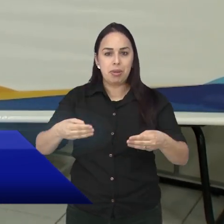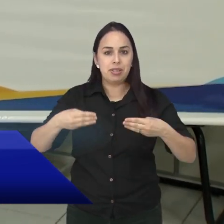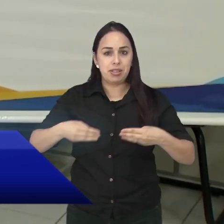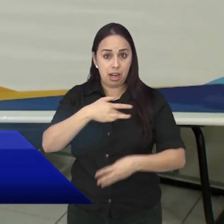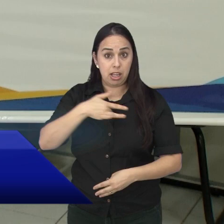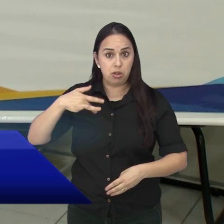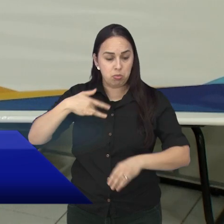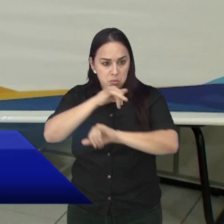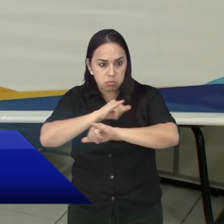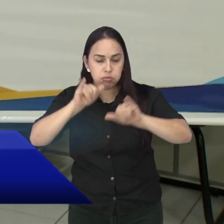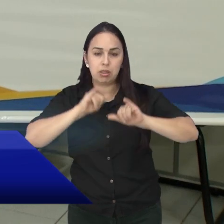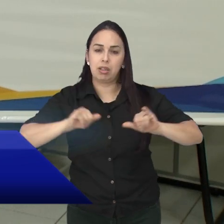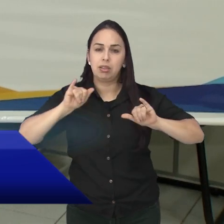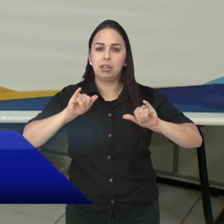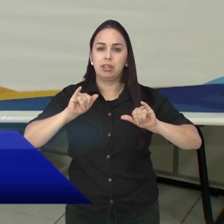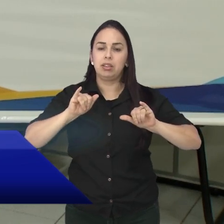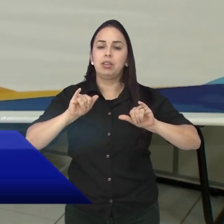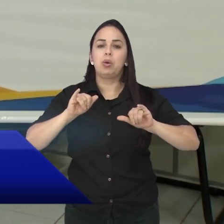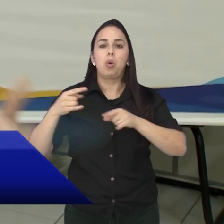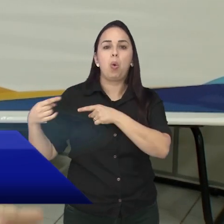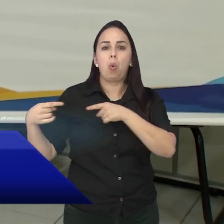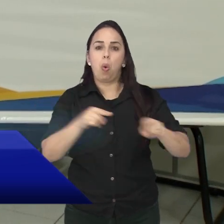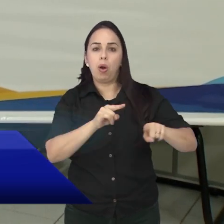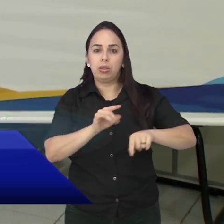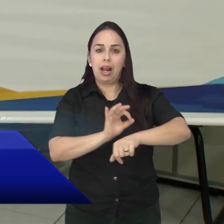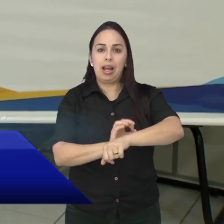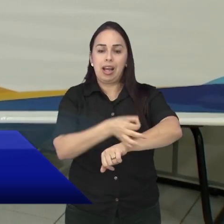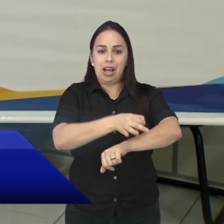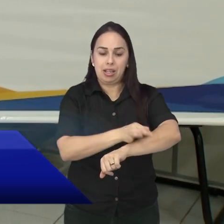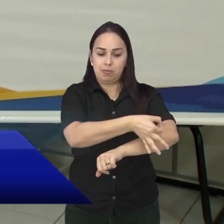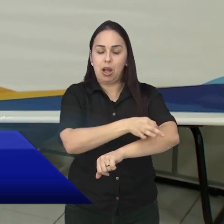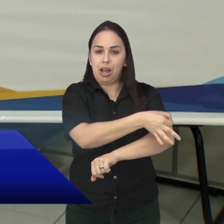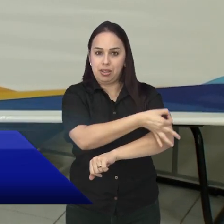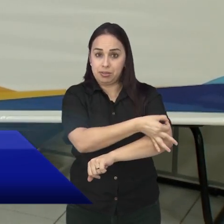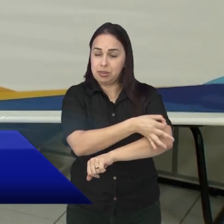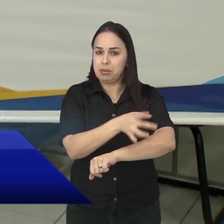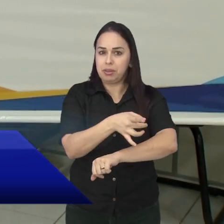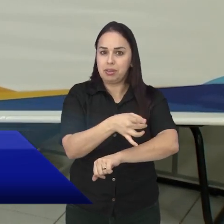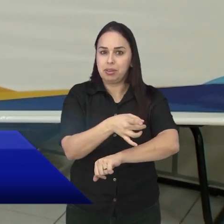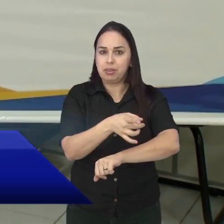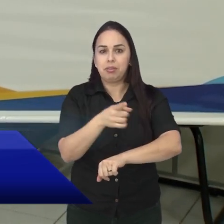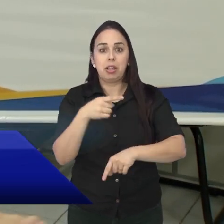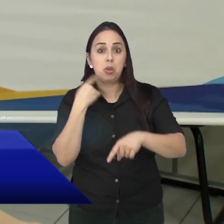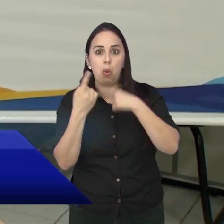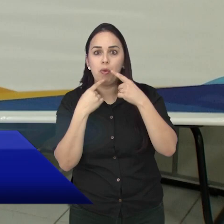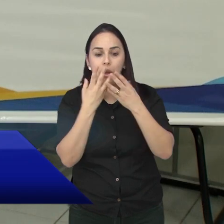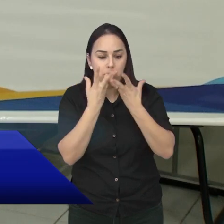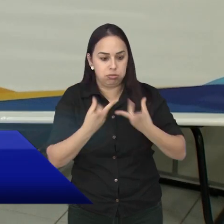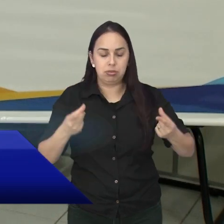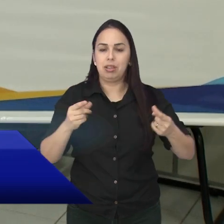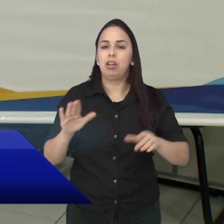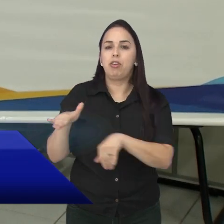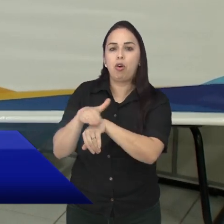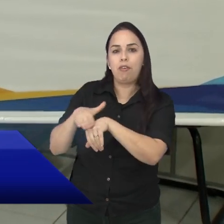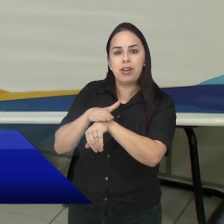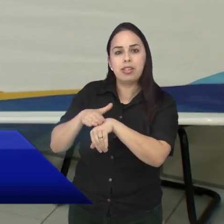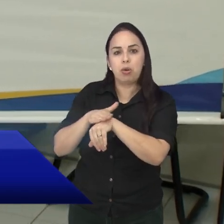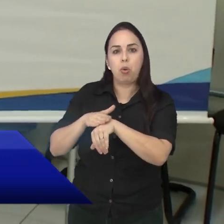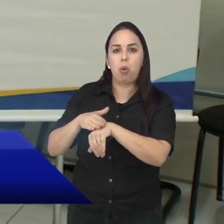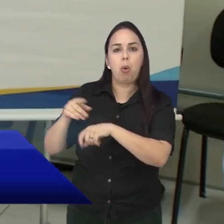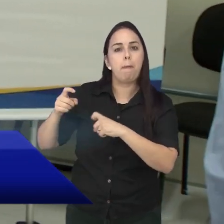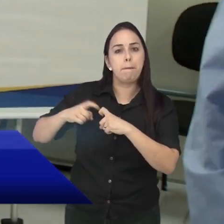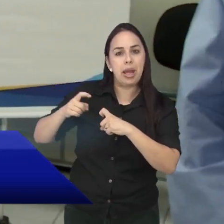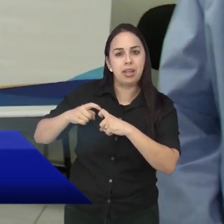pelo Ministério da Saúde e que fala então sobre o combate, a prevenção à hanseníase. E para ninguém ficar com dúvida, a gente vai conversar agora